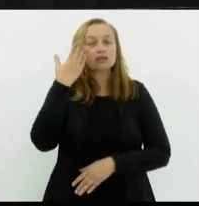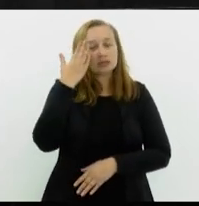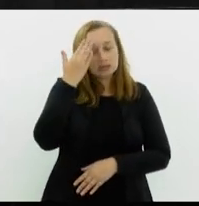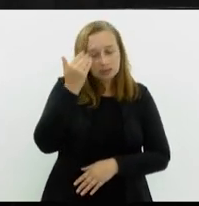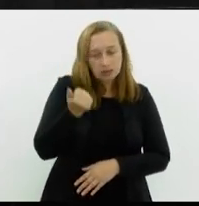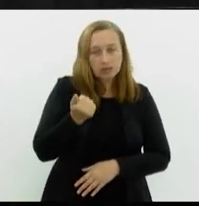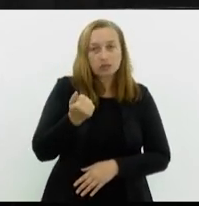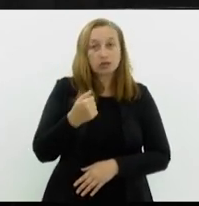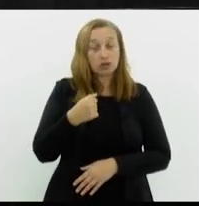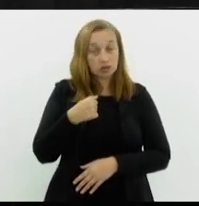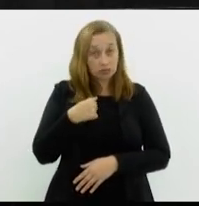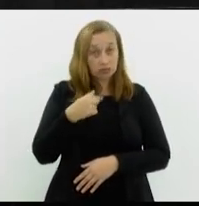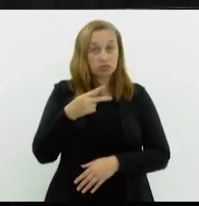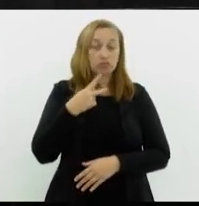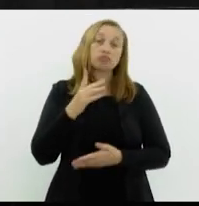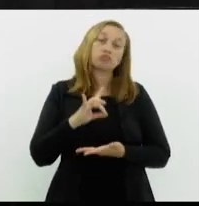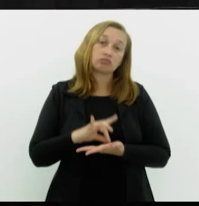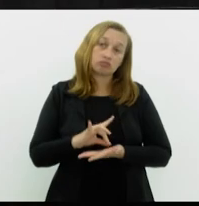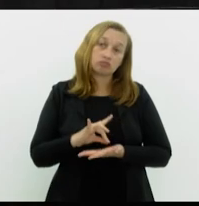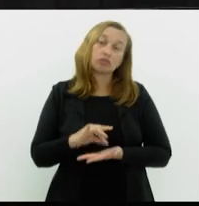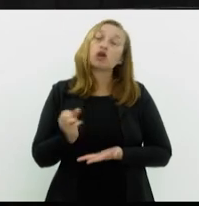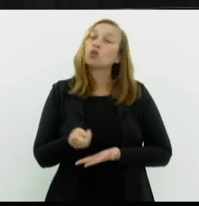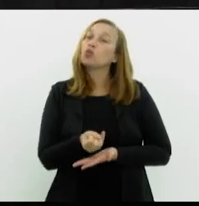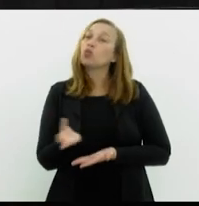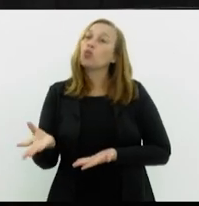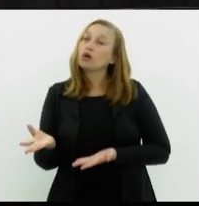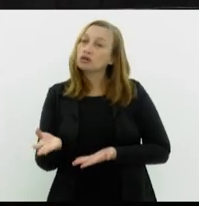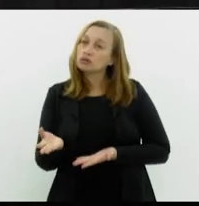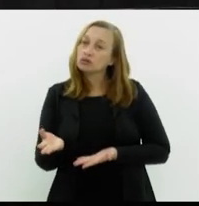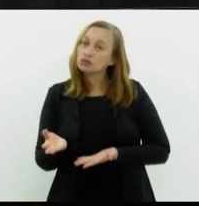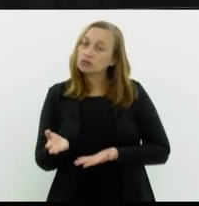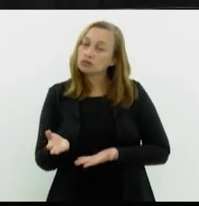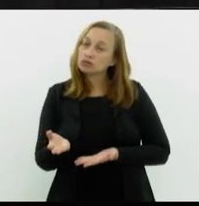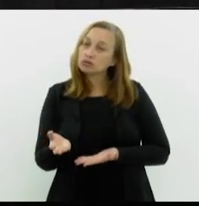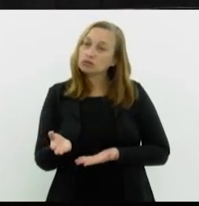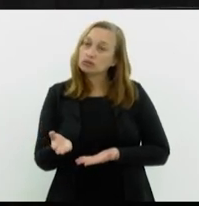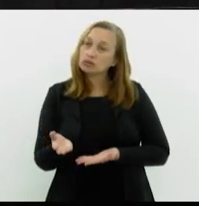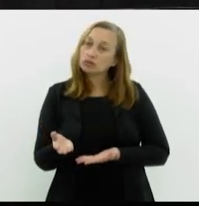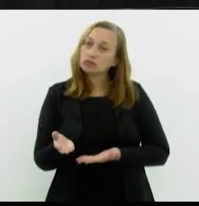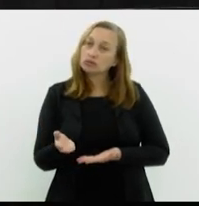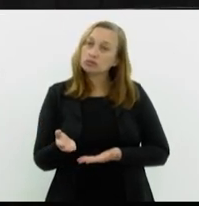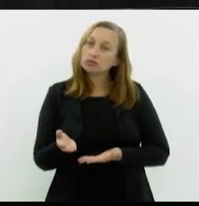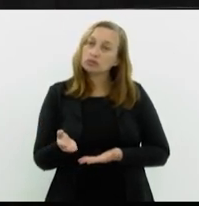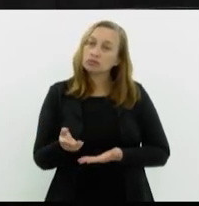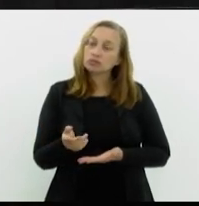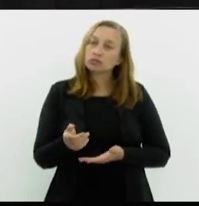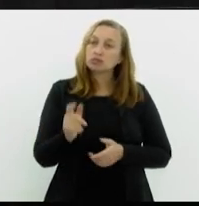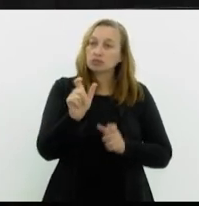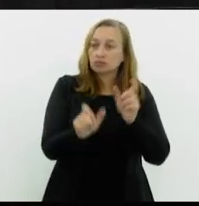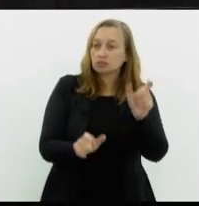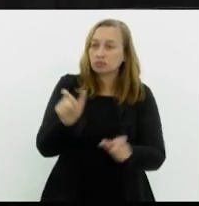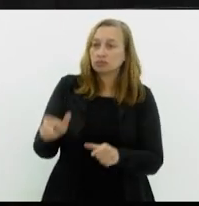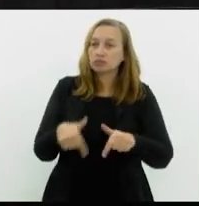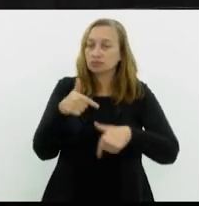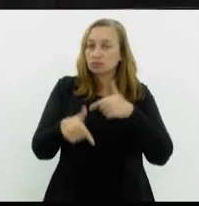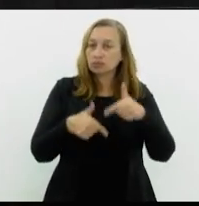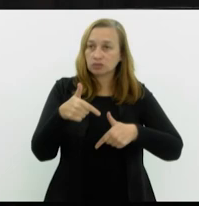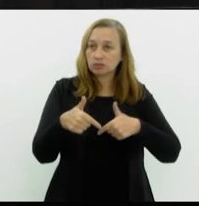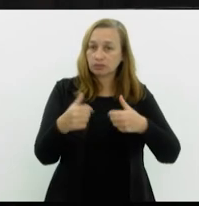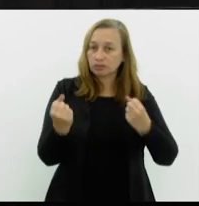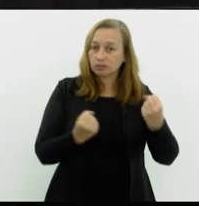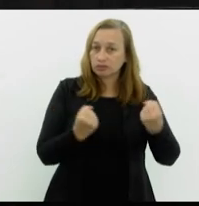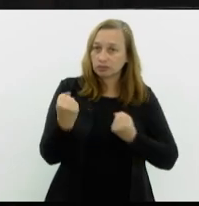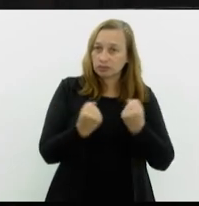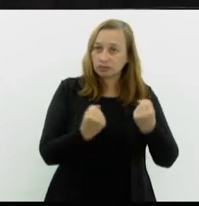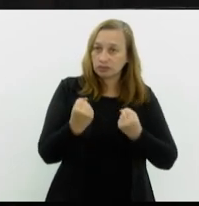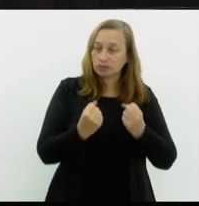estou falando é verdade. Quantos e quantos prestadores de serviço moram em Magé e se deslocam para diversas